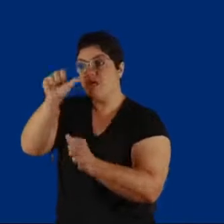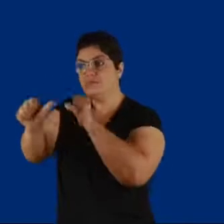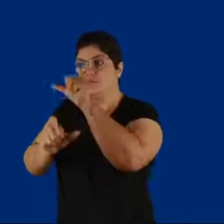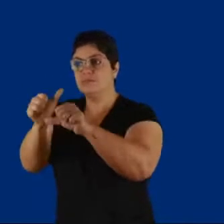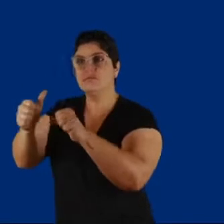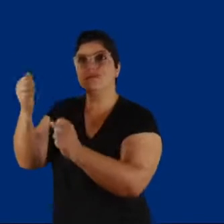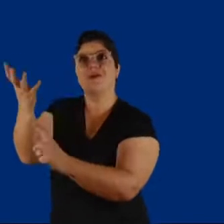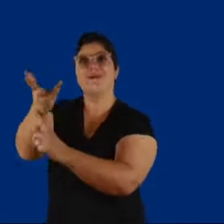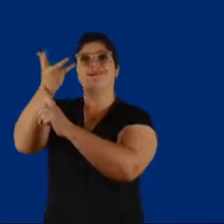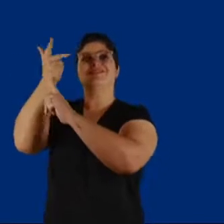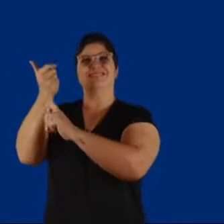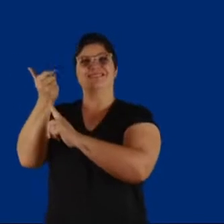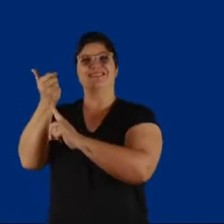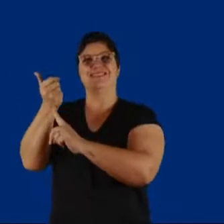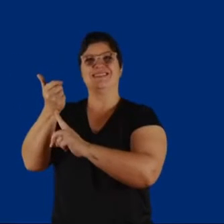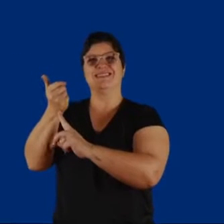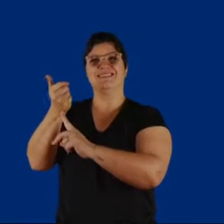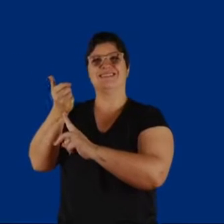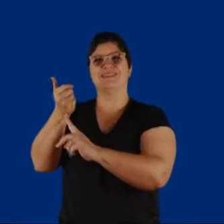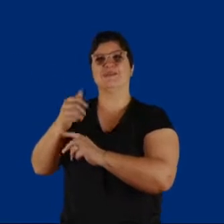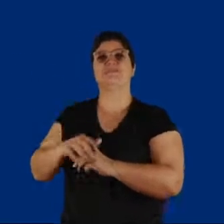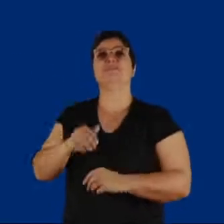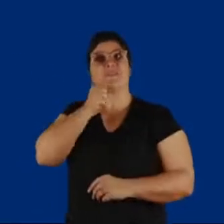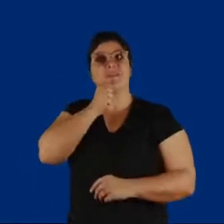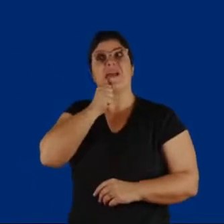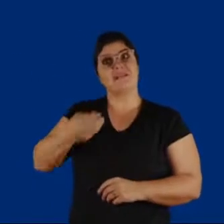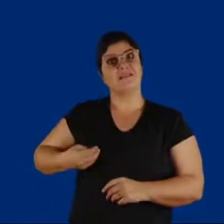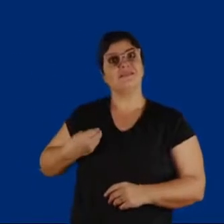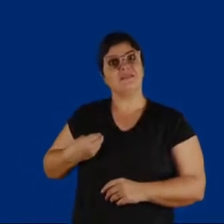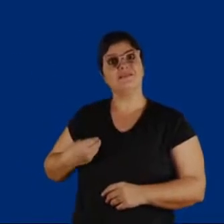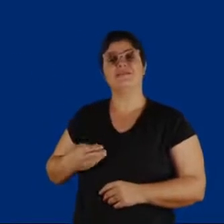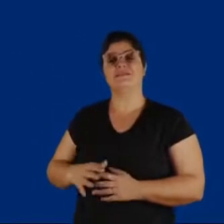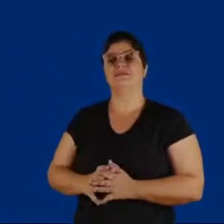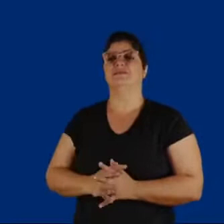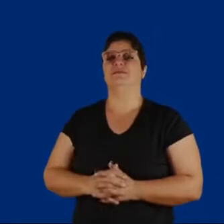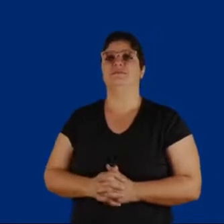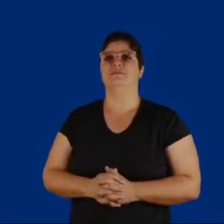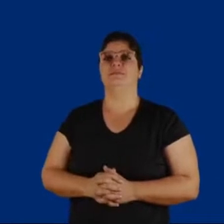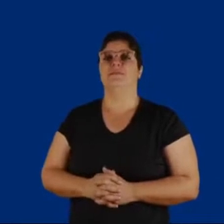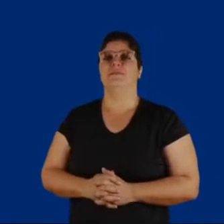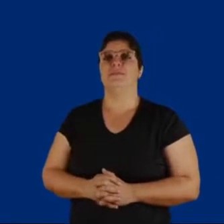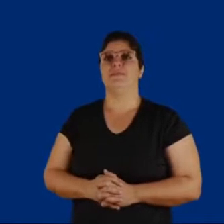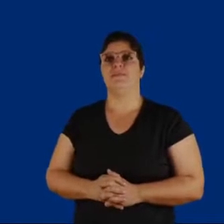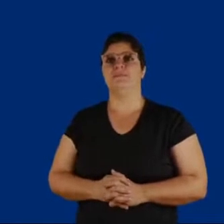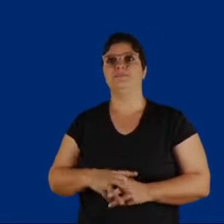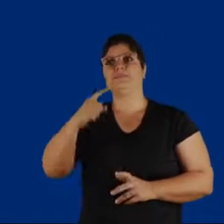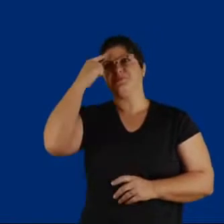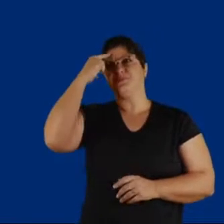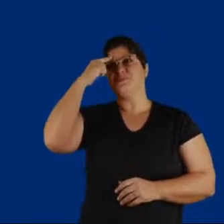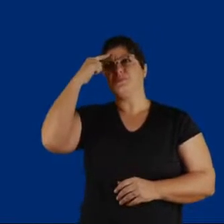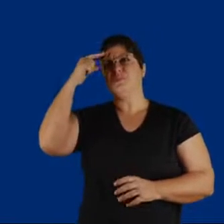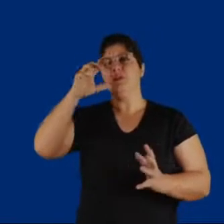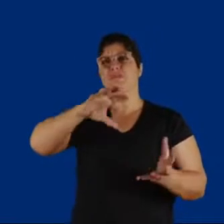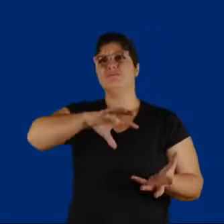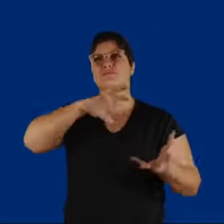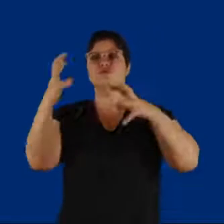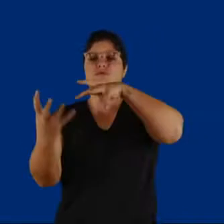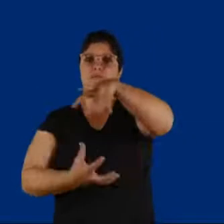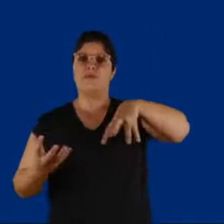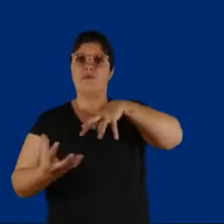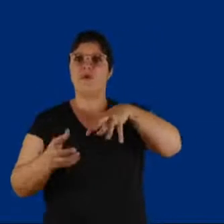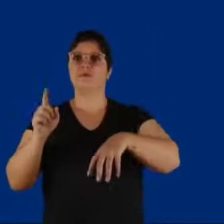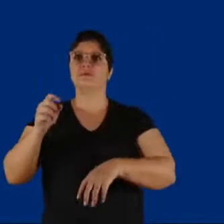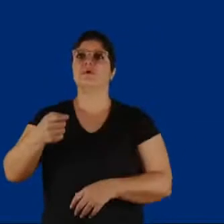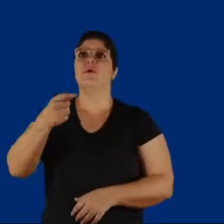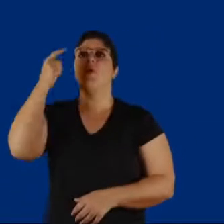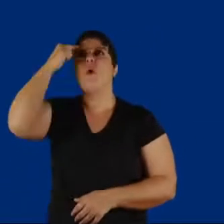viva. Tem um outro herói que eu sempre penso, quando eu penso nesse tipo de revolução. Ele é um poeta que ganhou